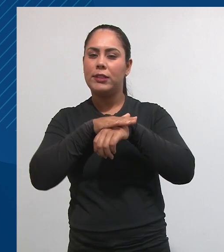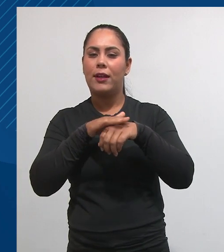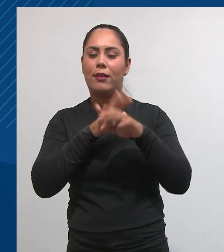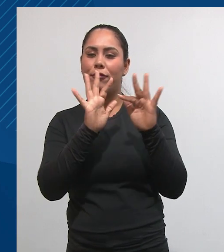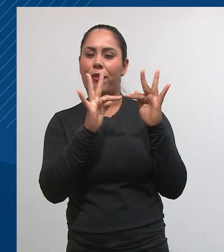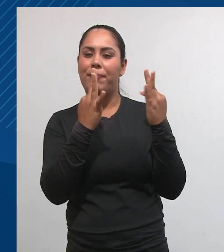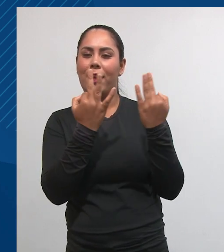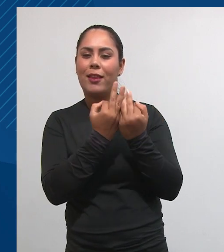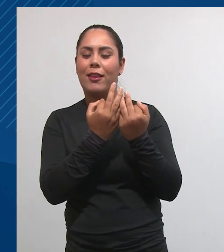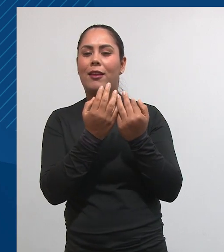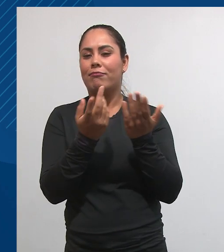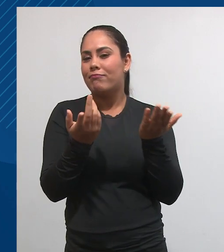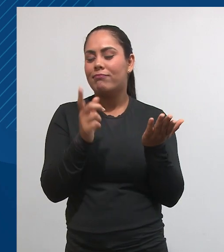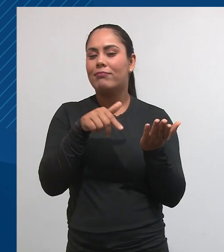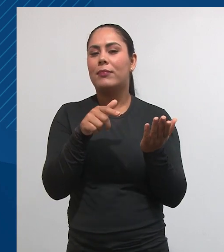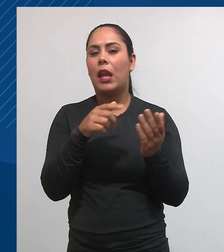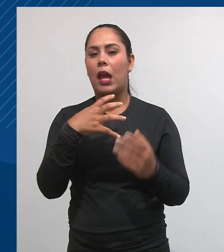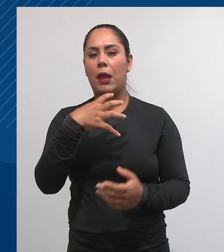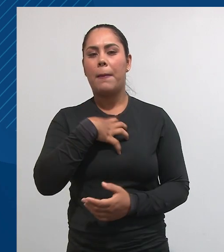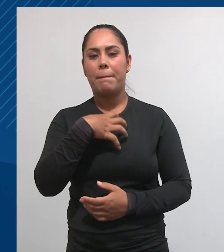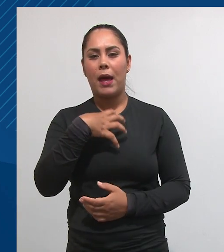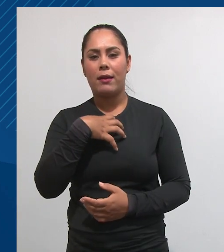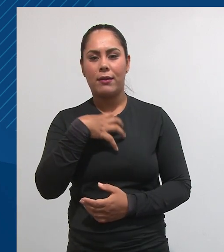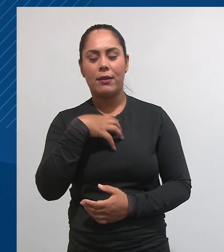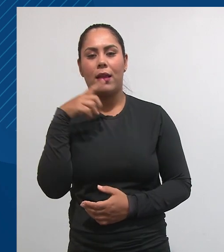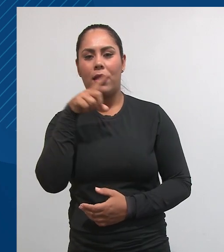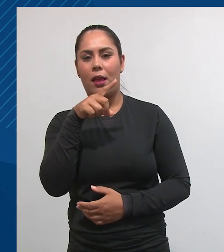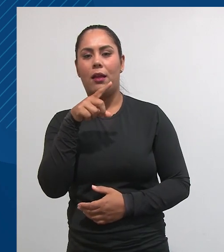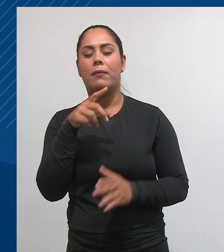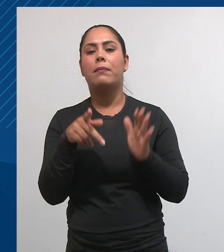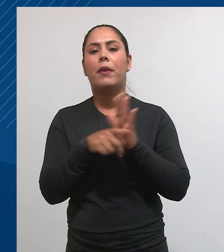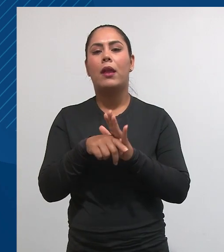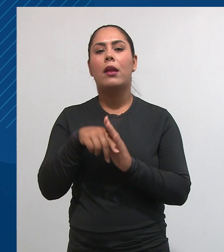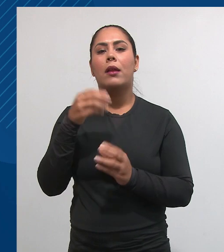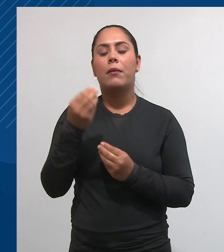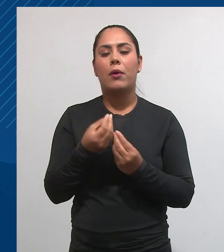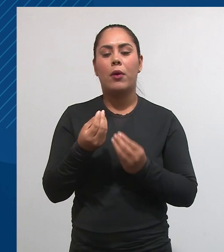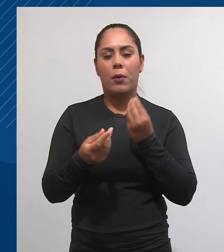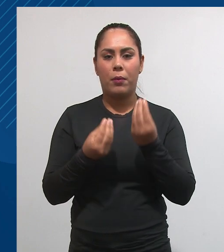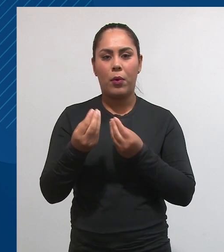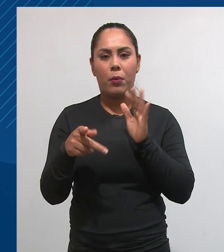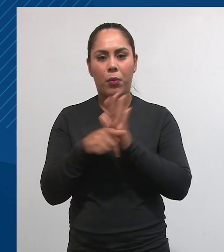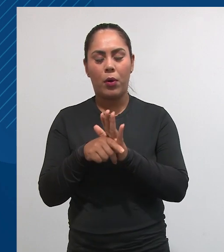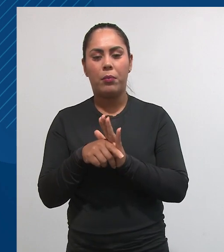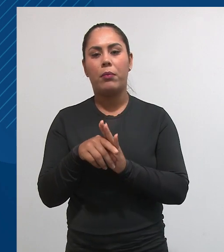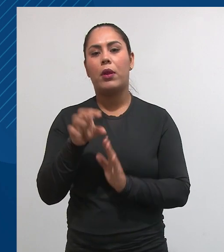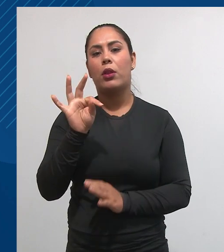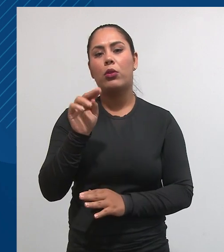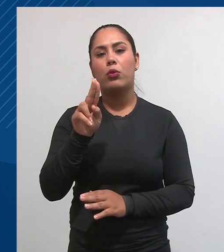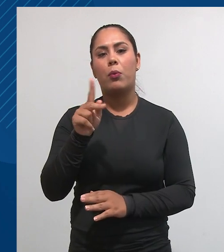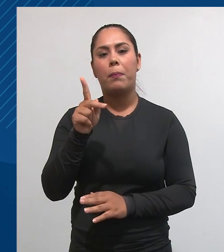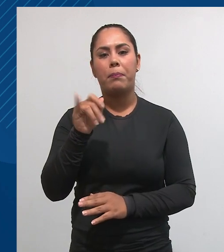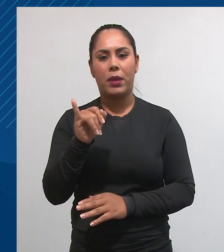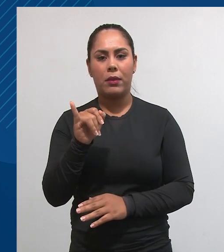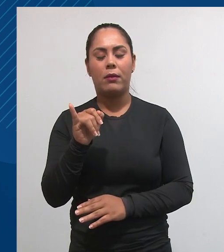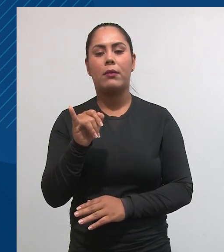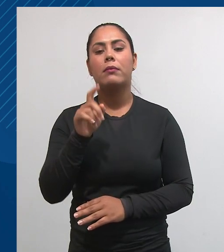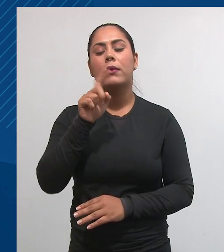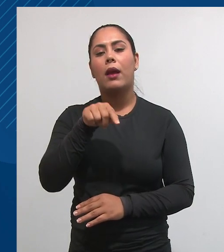parenta lá da Bahia, que é Tupinambá, e a gente estava falando sobre educação